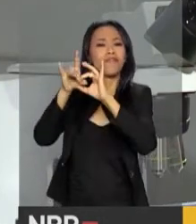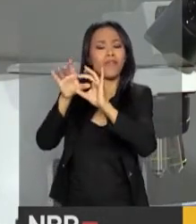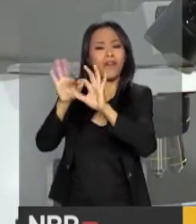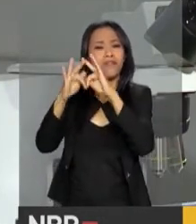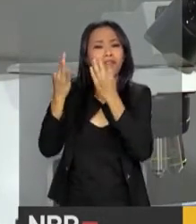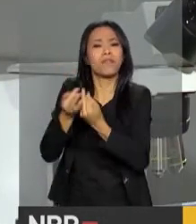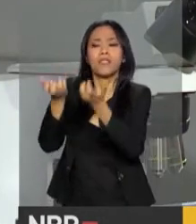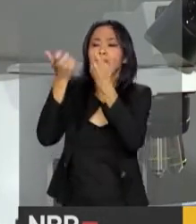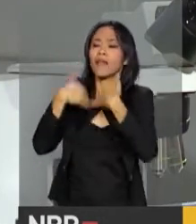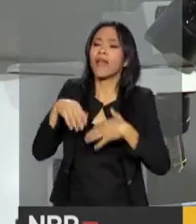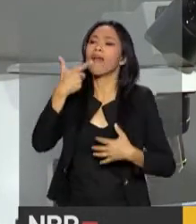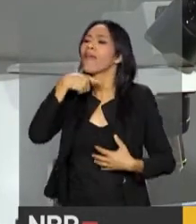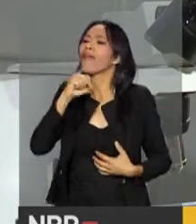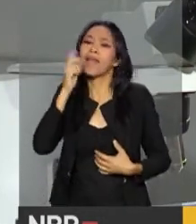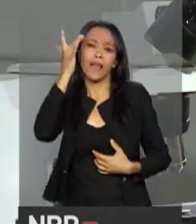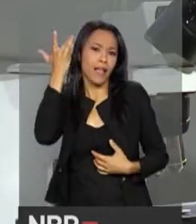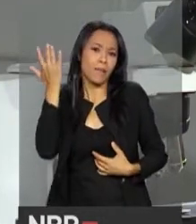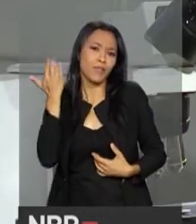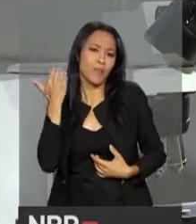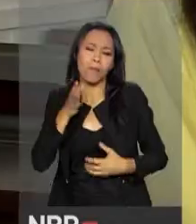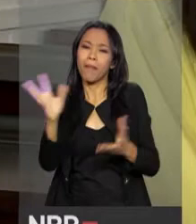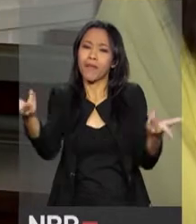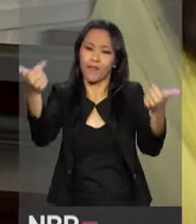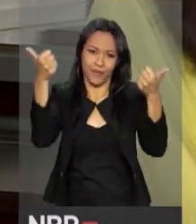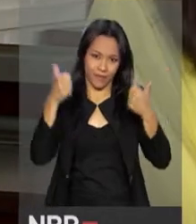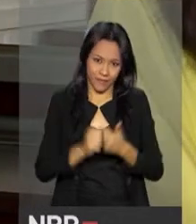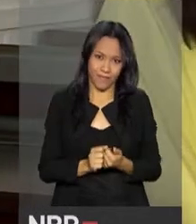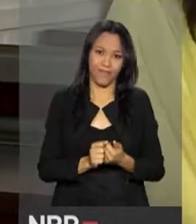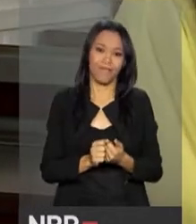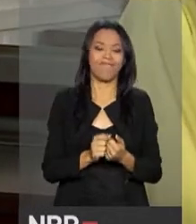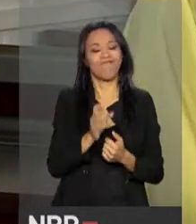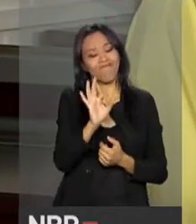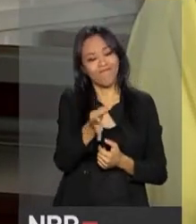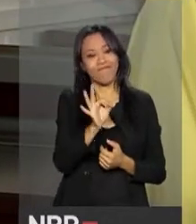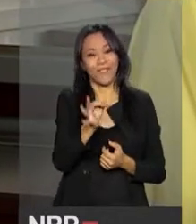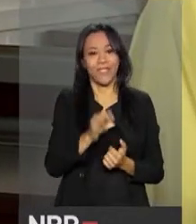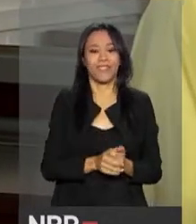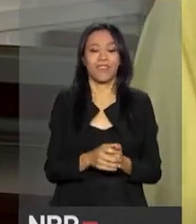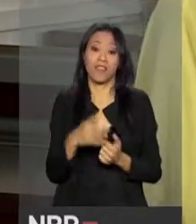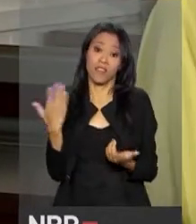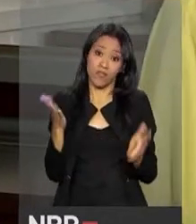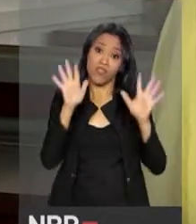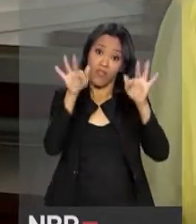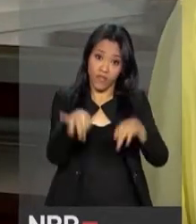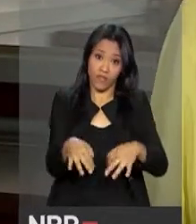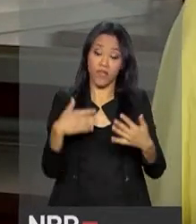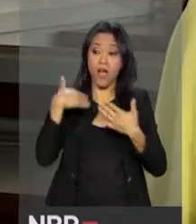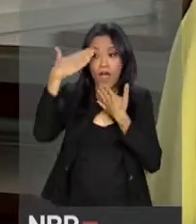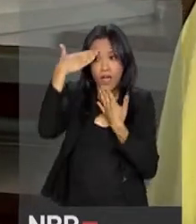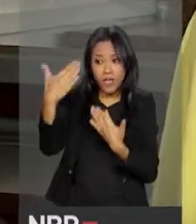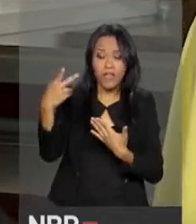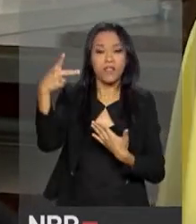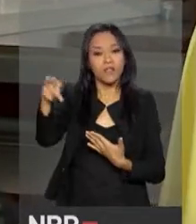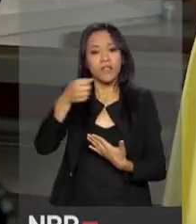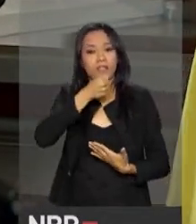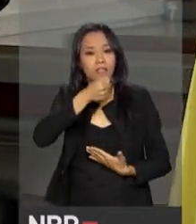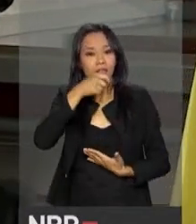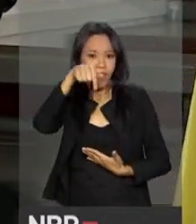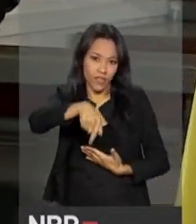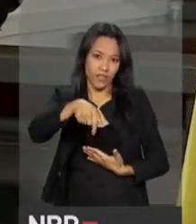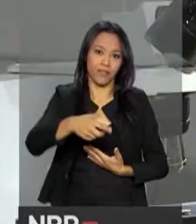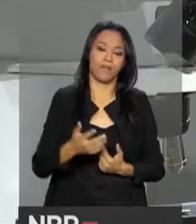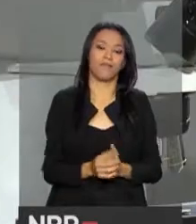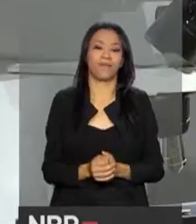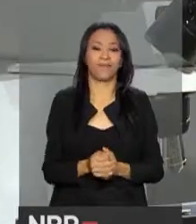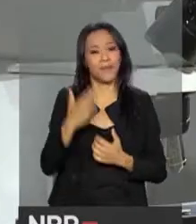quem foi aquela pessoa maravilhosa com certeza então o nosso programa está chegando ao fim agradeço muito sua participação aqui nbr